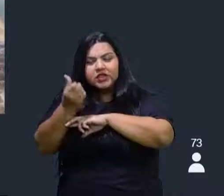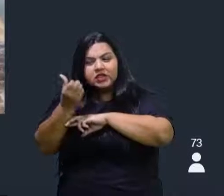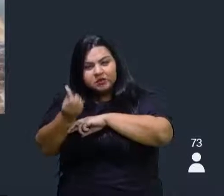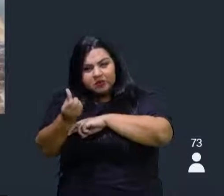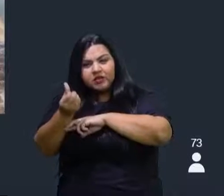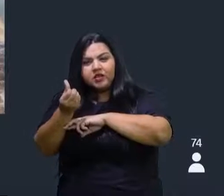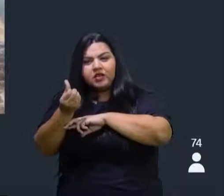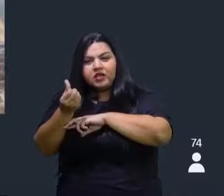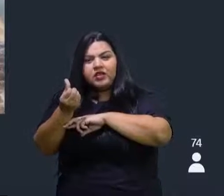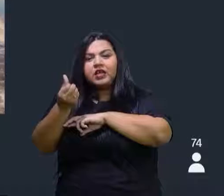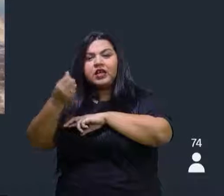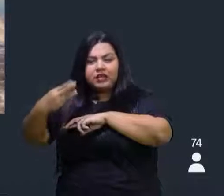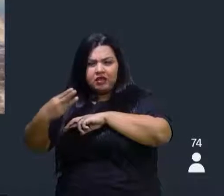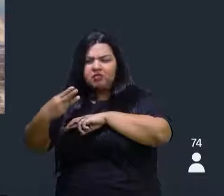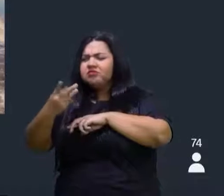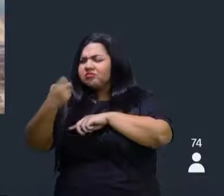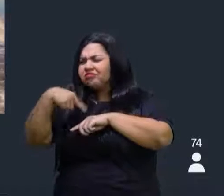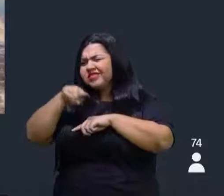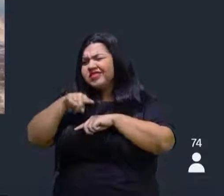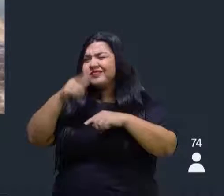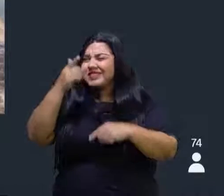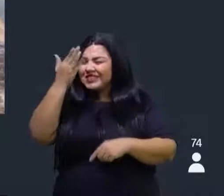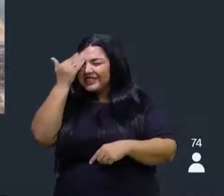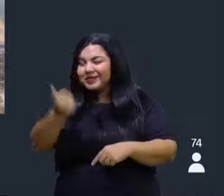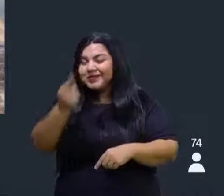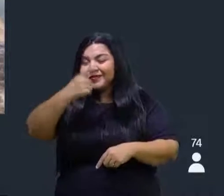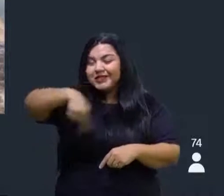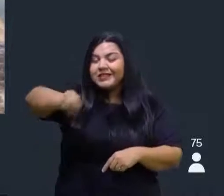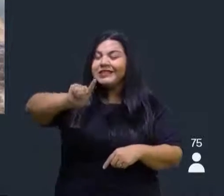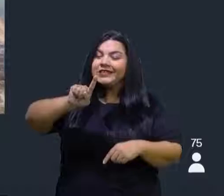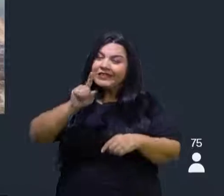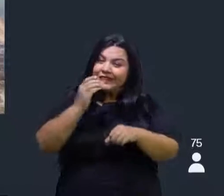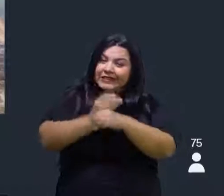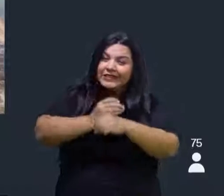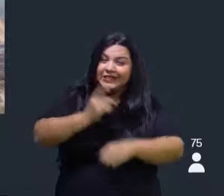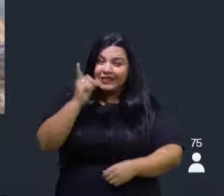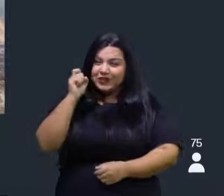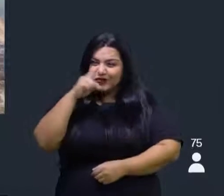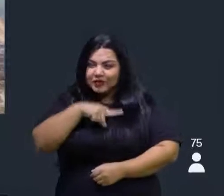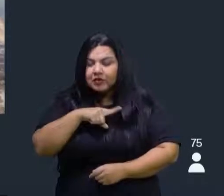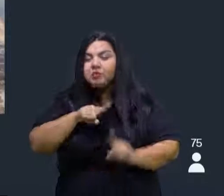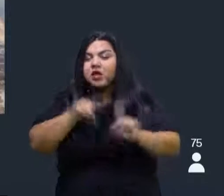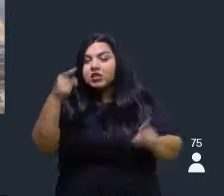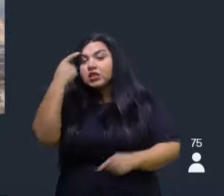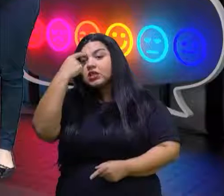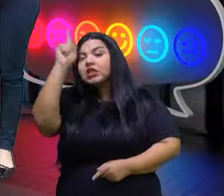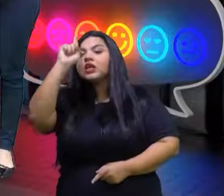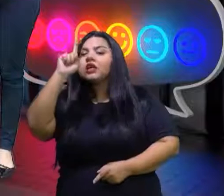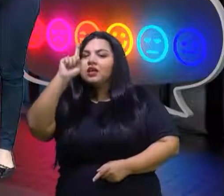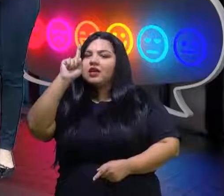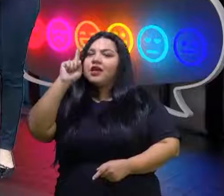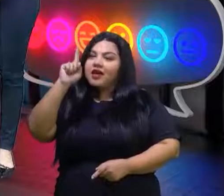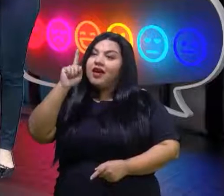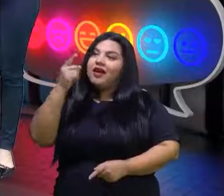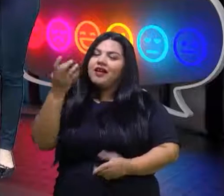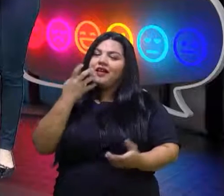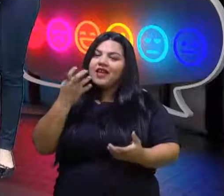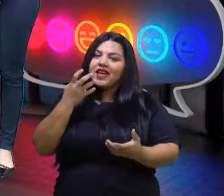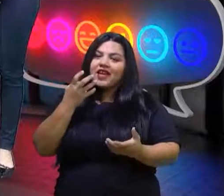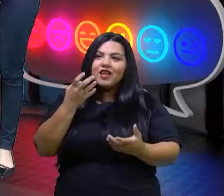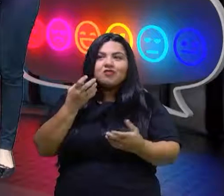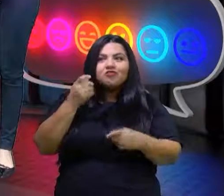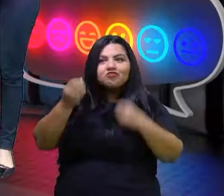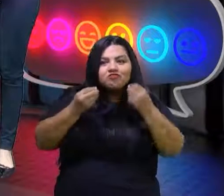342663. A gente já esperava mesmo que nesse momento vocês tivessem um pouco de dificuldade, mas a ideia é realmente testar e para os nossos